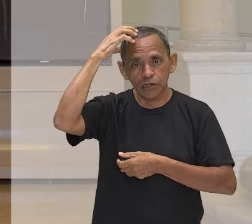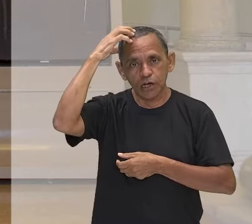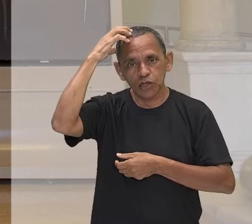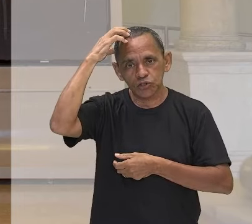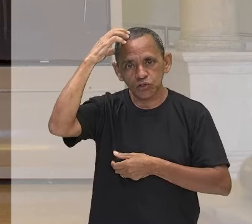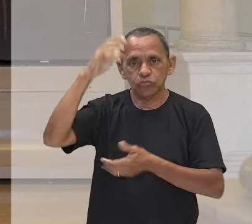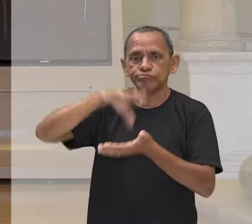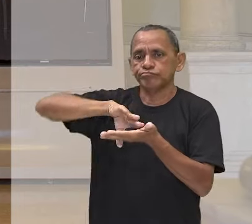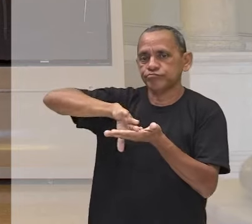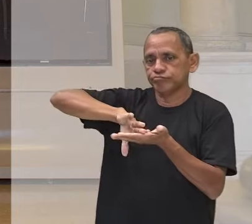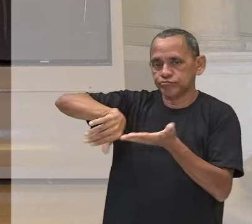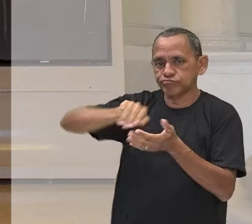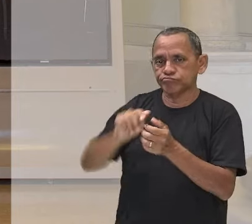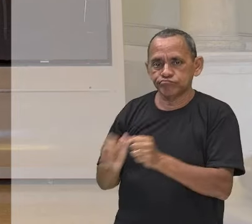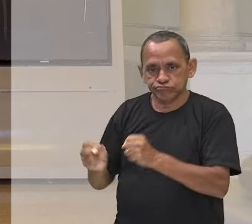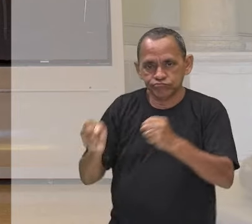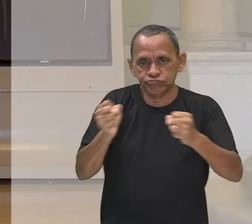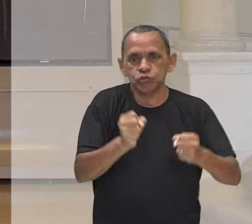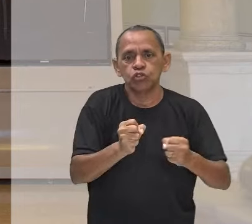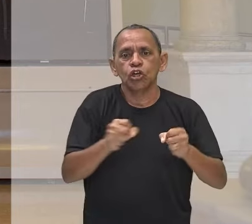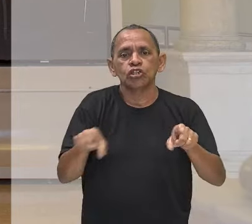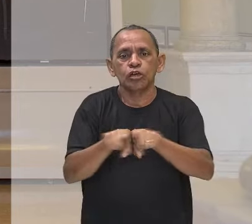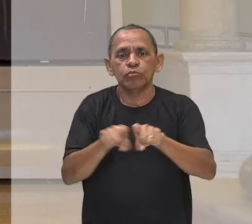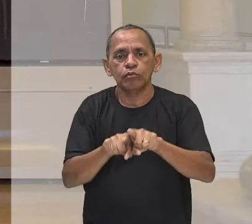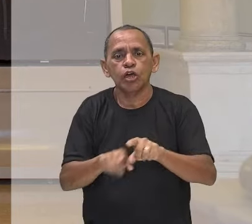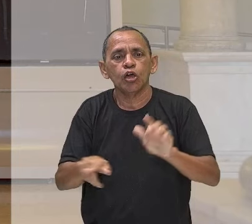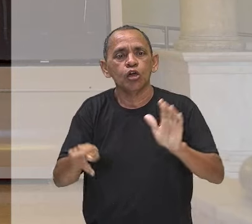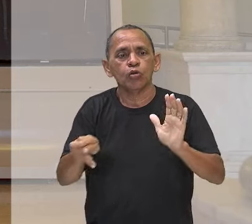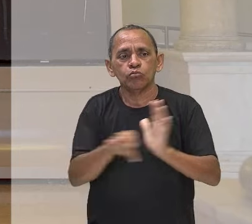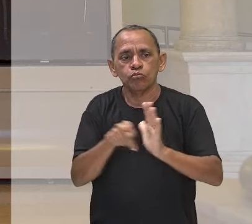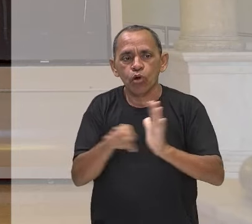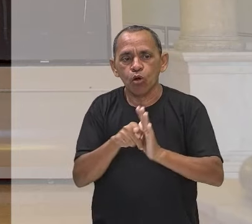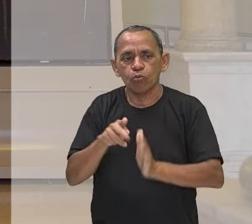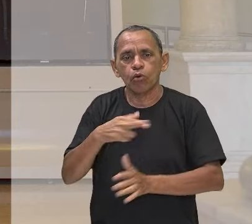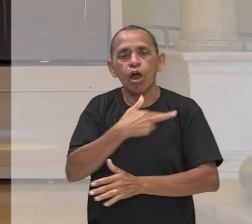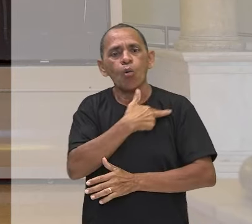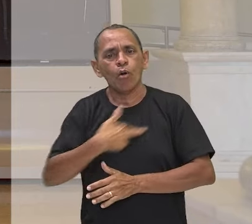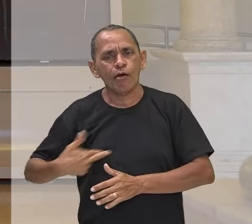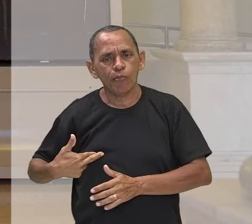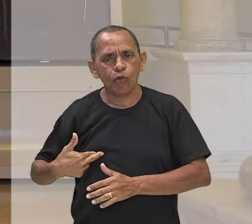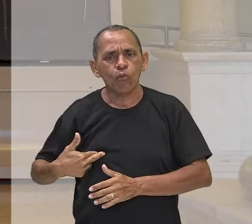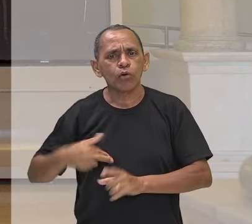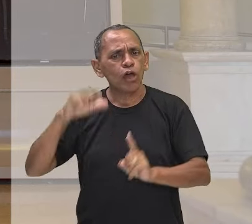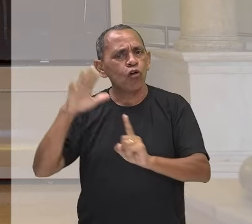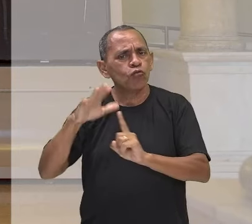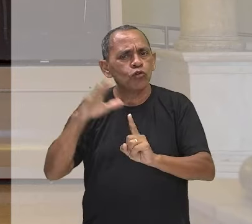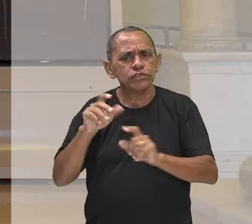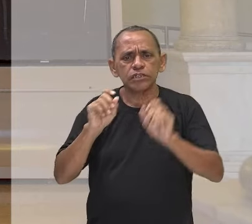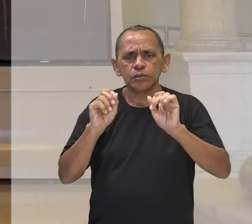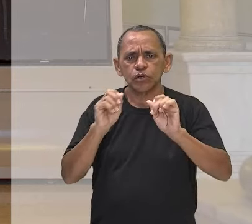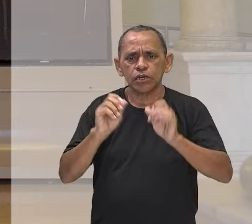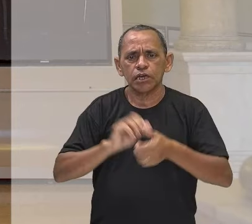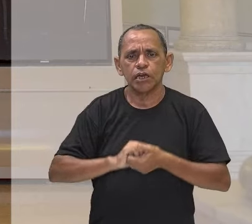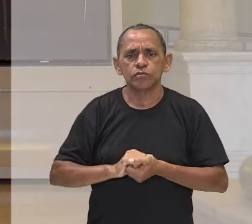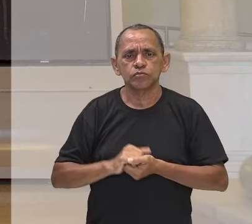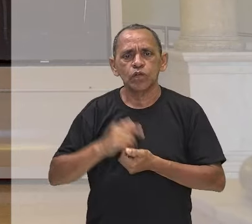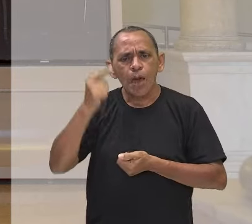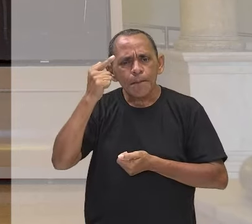poder e proclamar-se uma república do Brasil, muito influenciada principalmente pelos